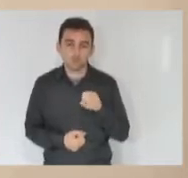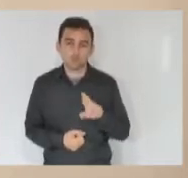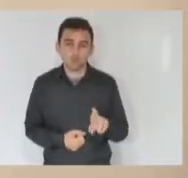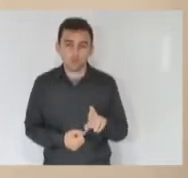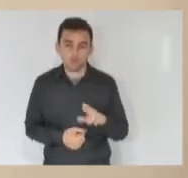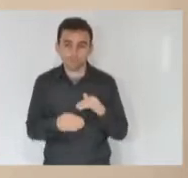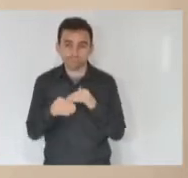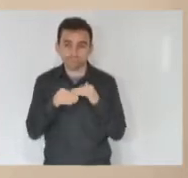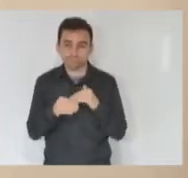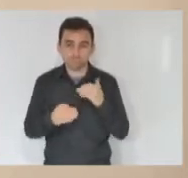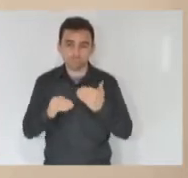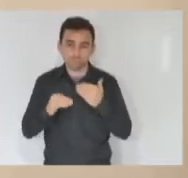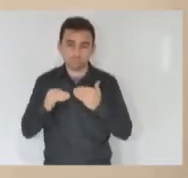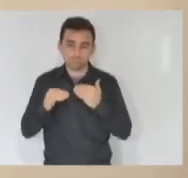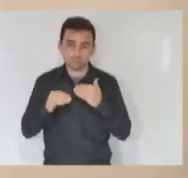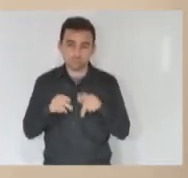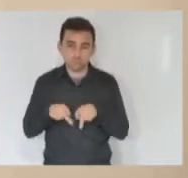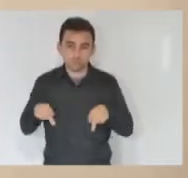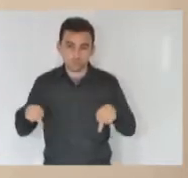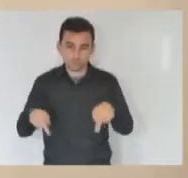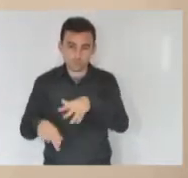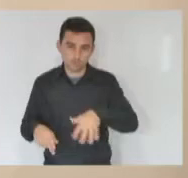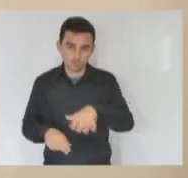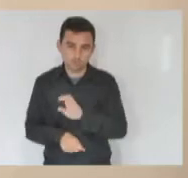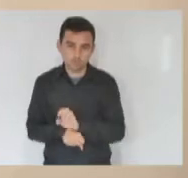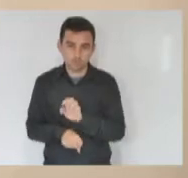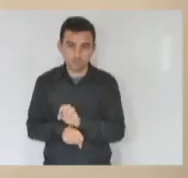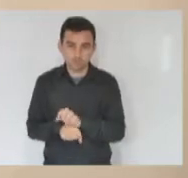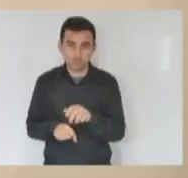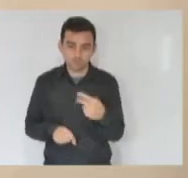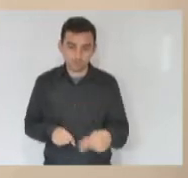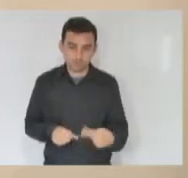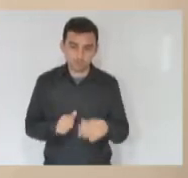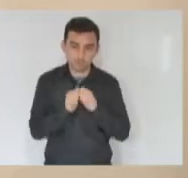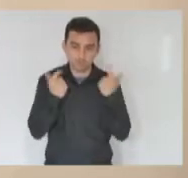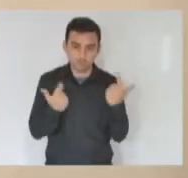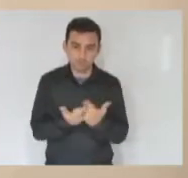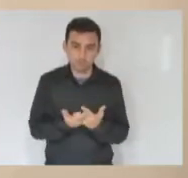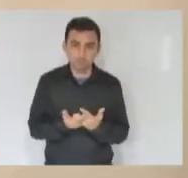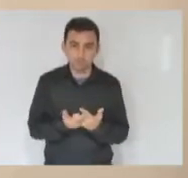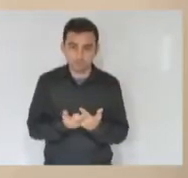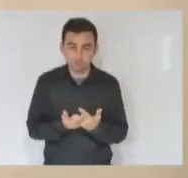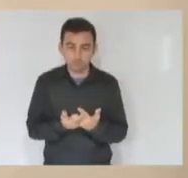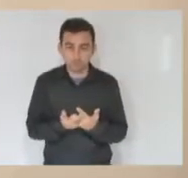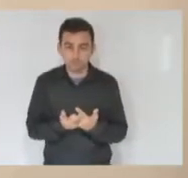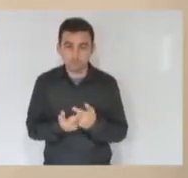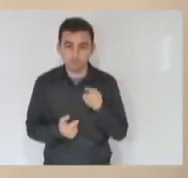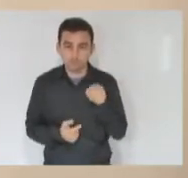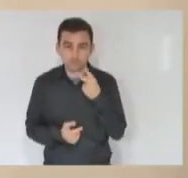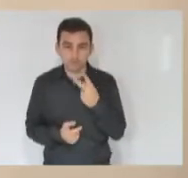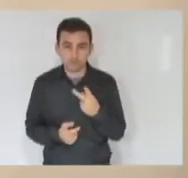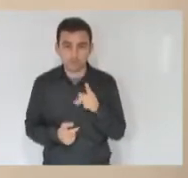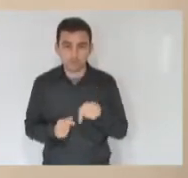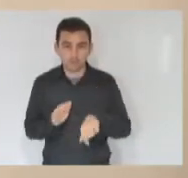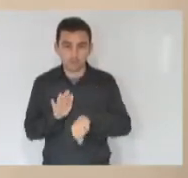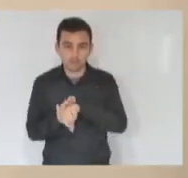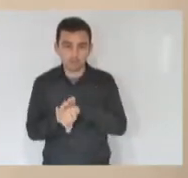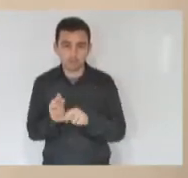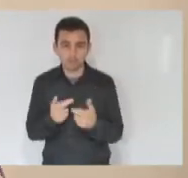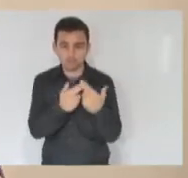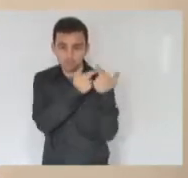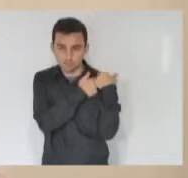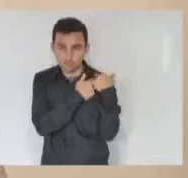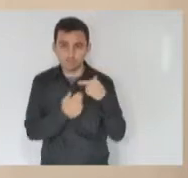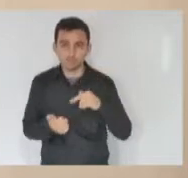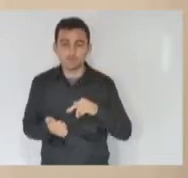equiparação salarial dos procuradores do Estado aos desta Casa Legislativa, pela então alegada prática de crime de